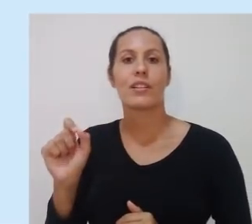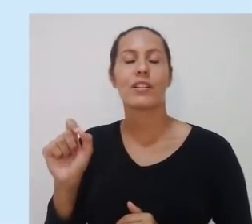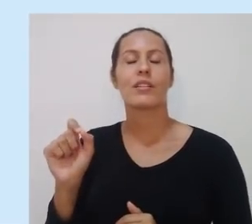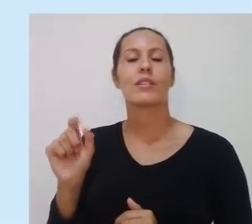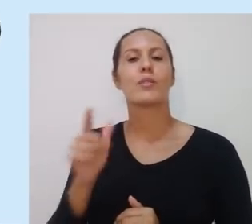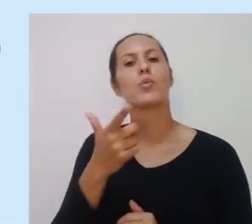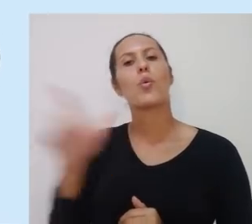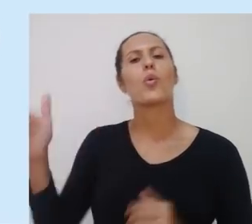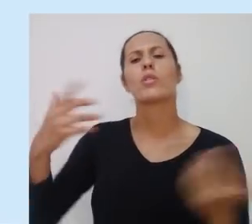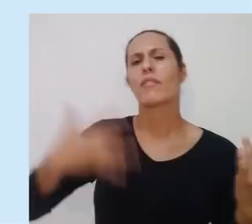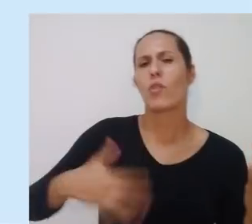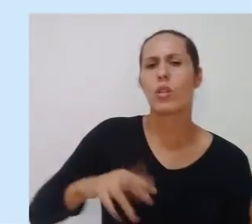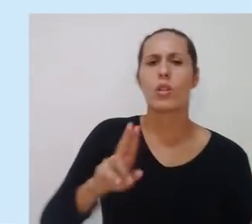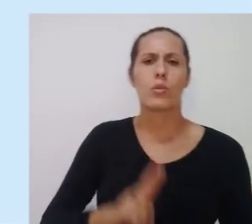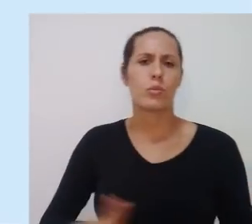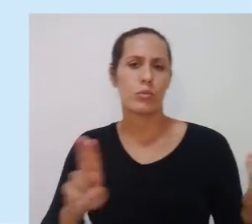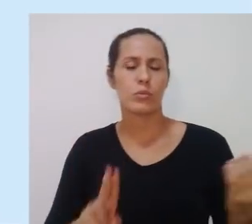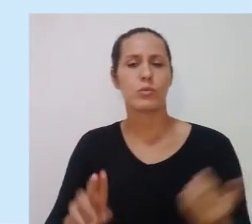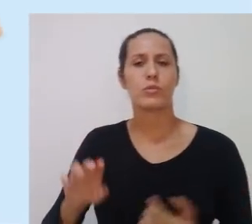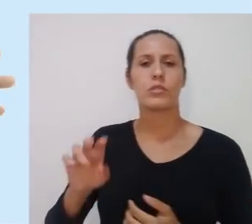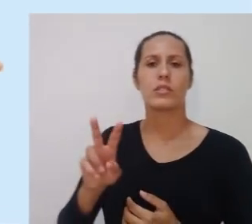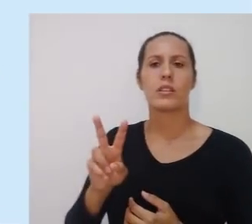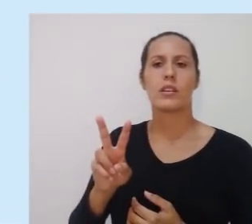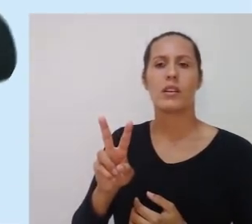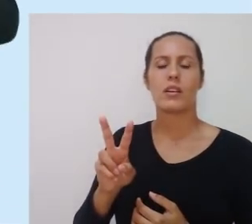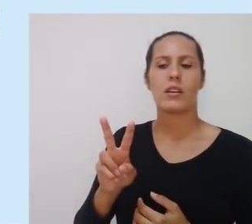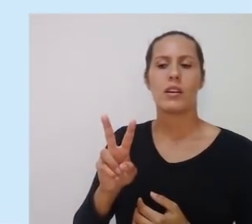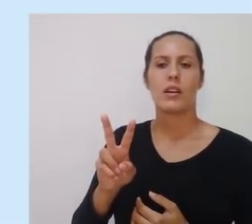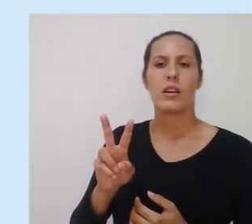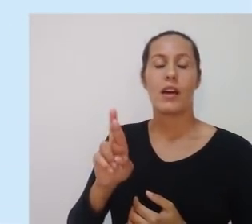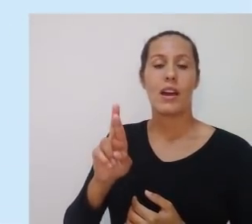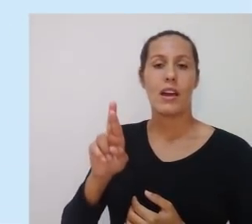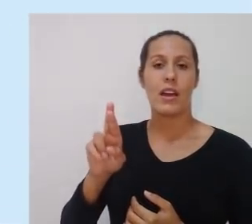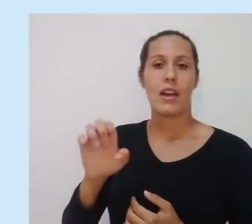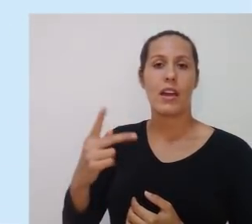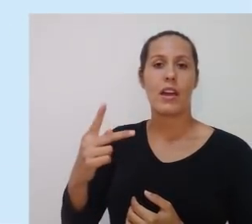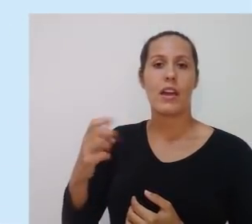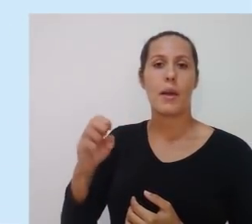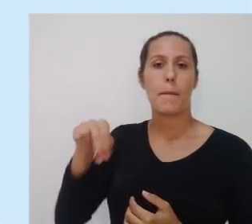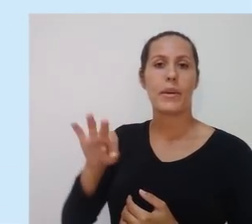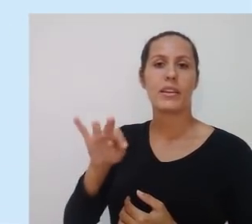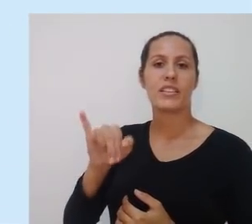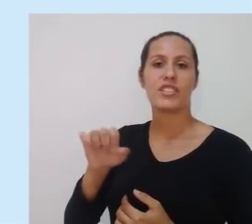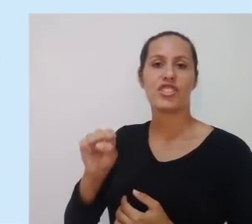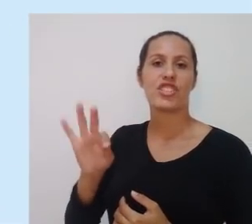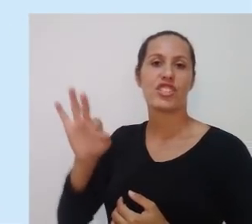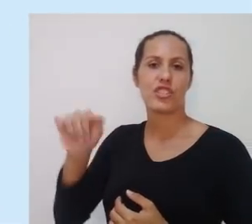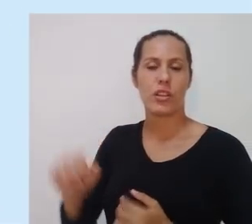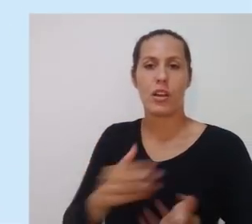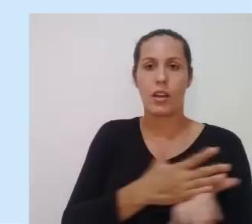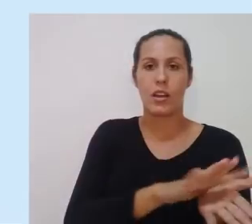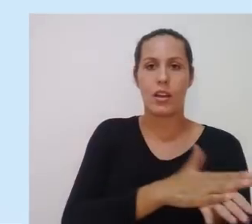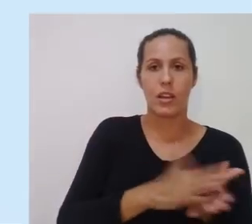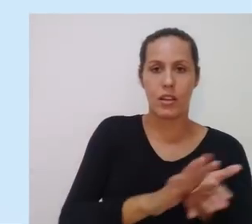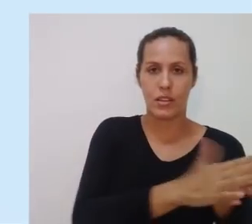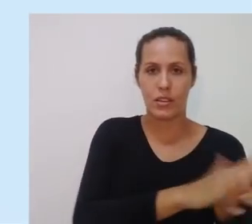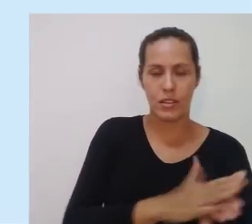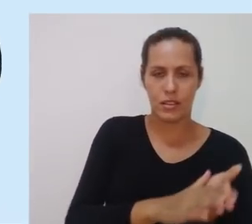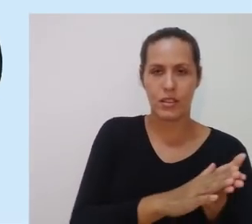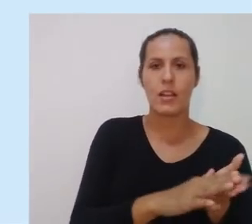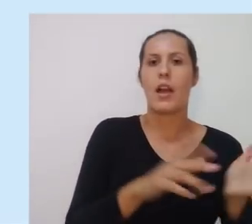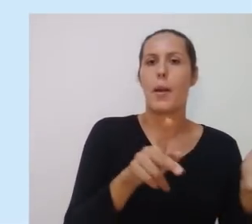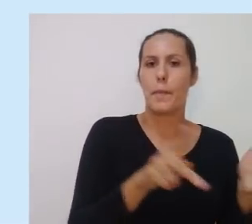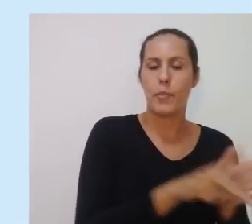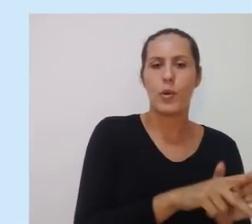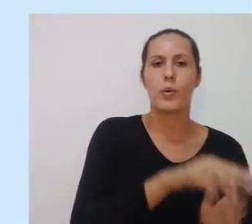vai no violão, isso o pessoal chama mais de repentista. Então o repentista é mais ligado à viola, o cara do